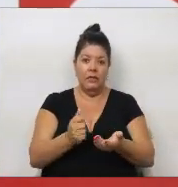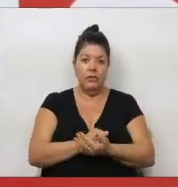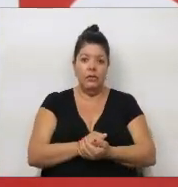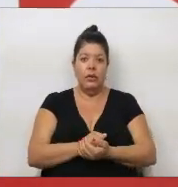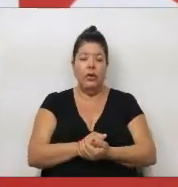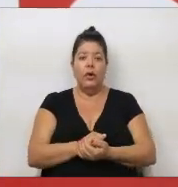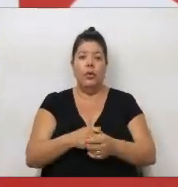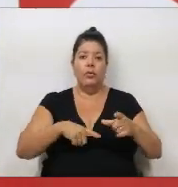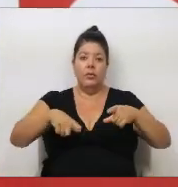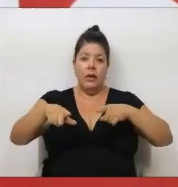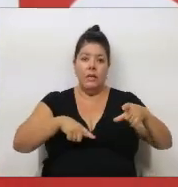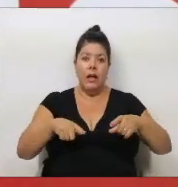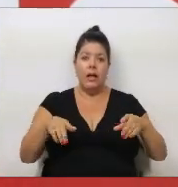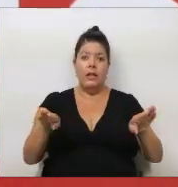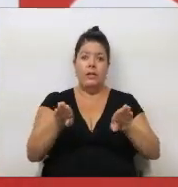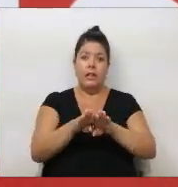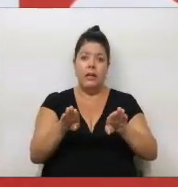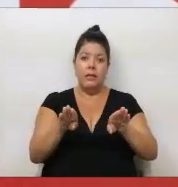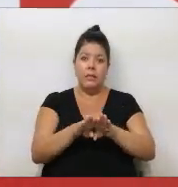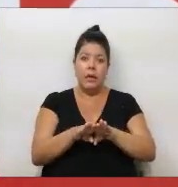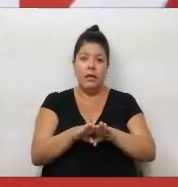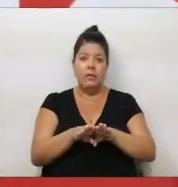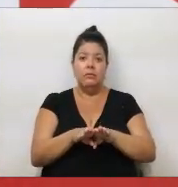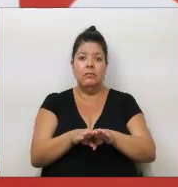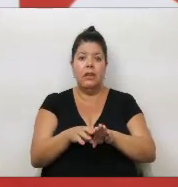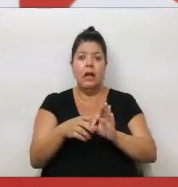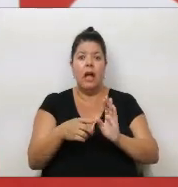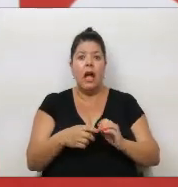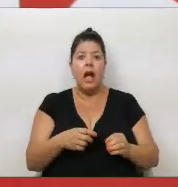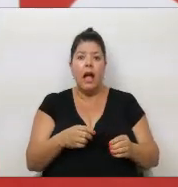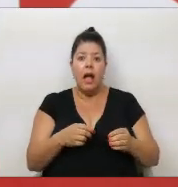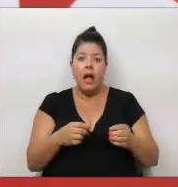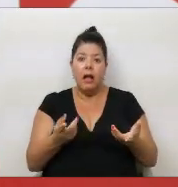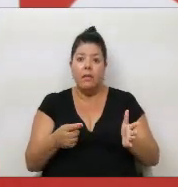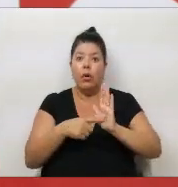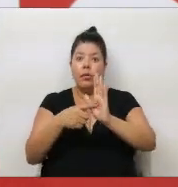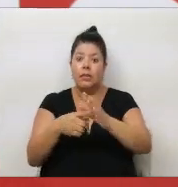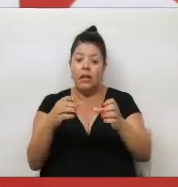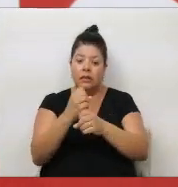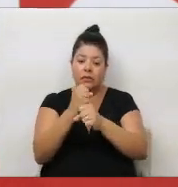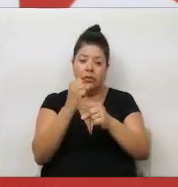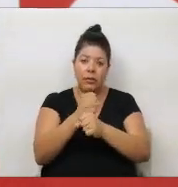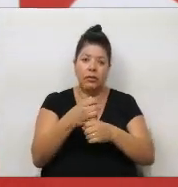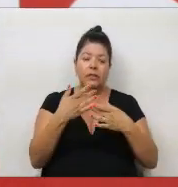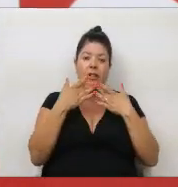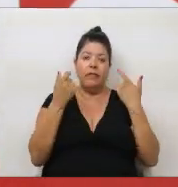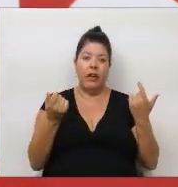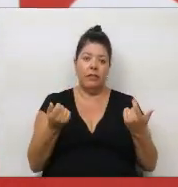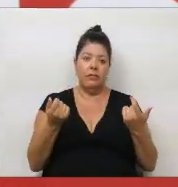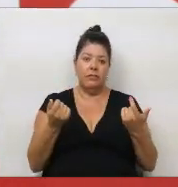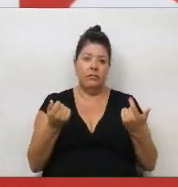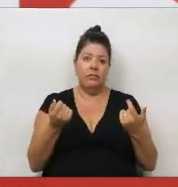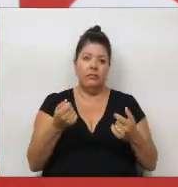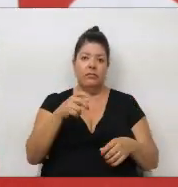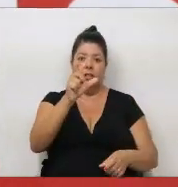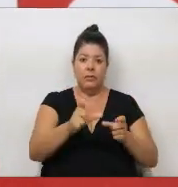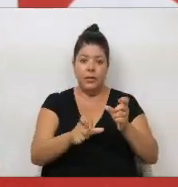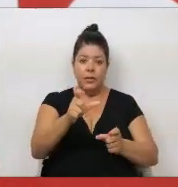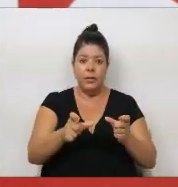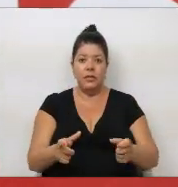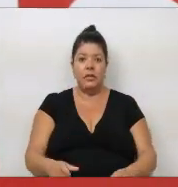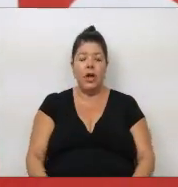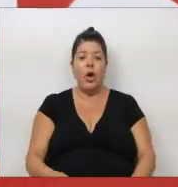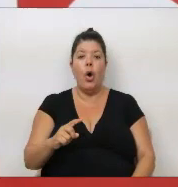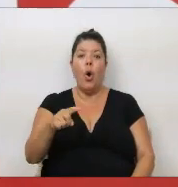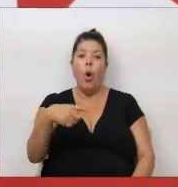aos serviços, mas também o acesso à prestação de contas, eles têm que estar muito mais facilitado para as pessoas. Isso é uma coisa.